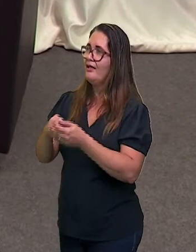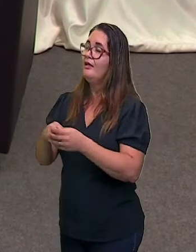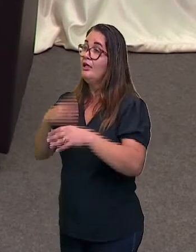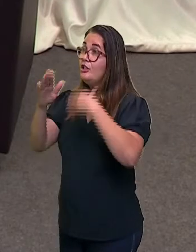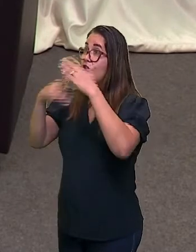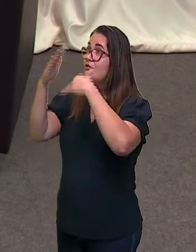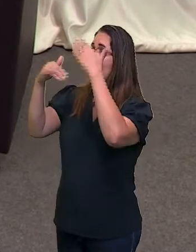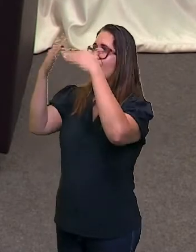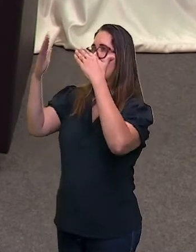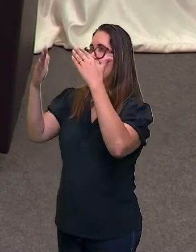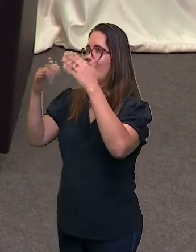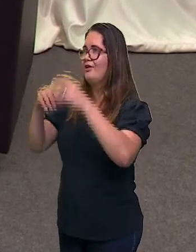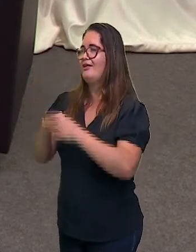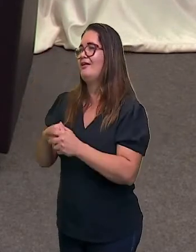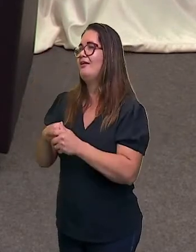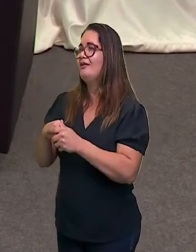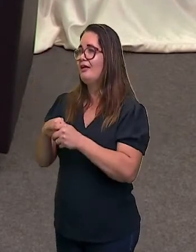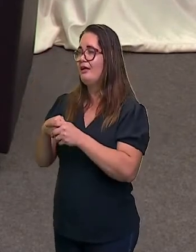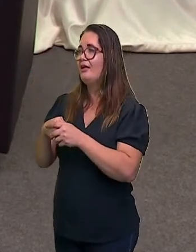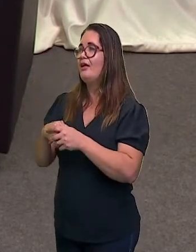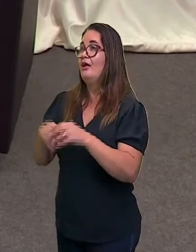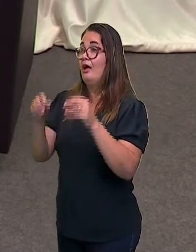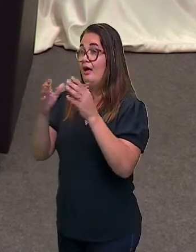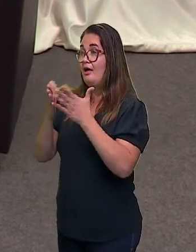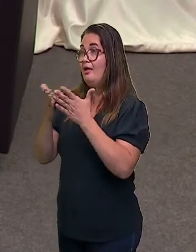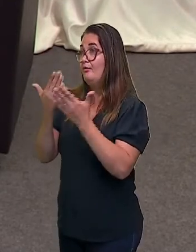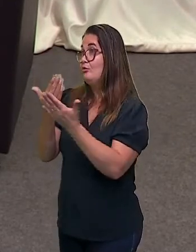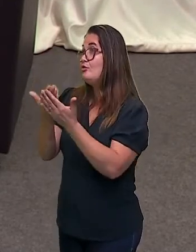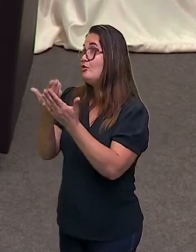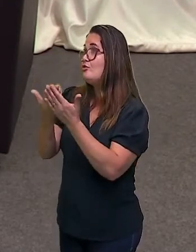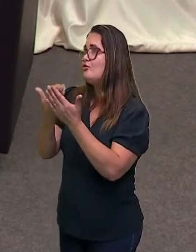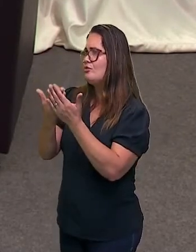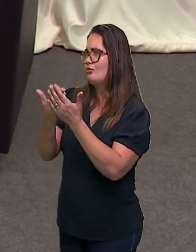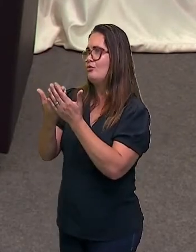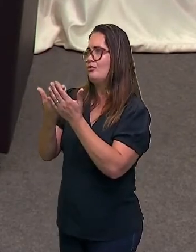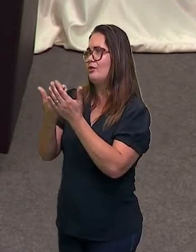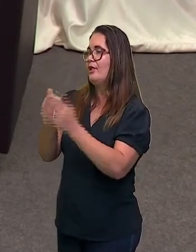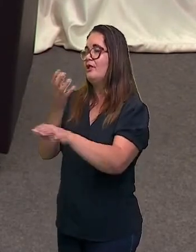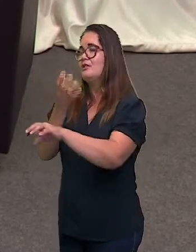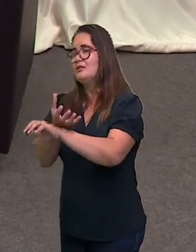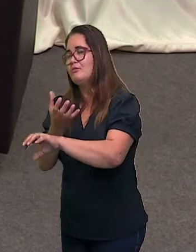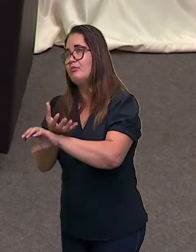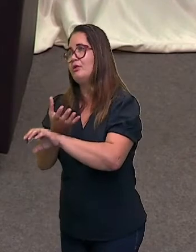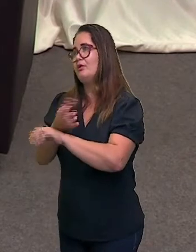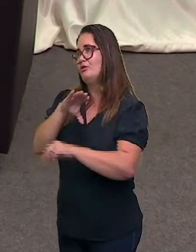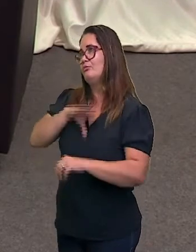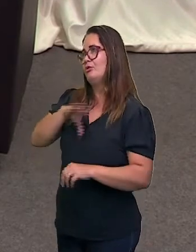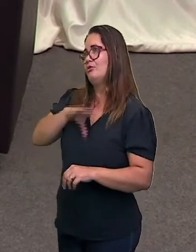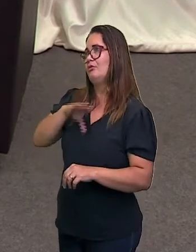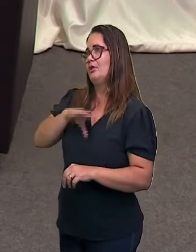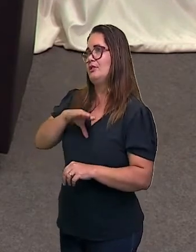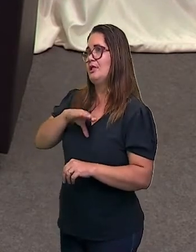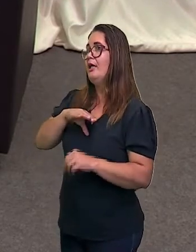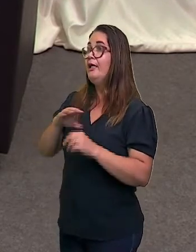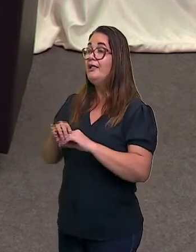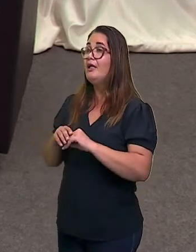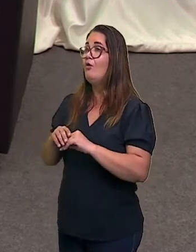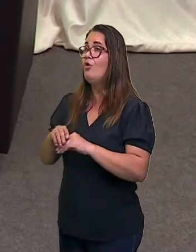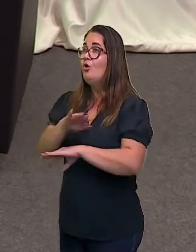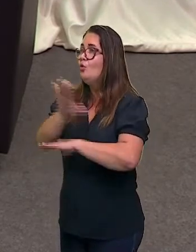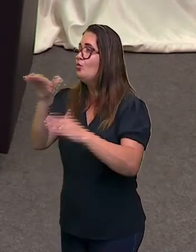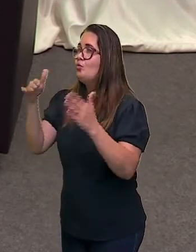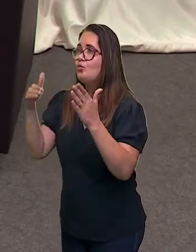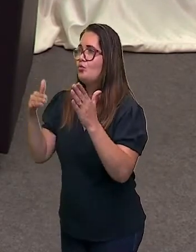o meme, que a gente trabalhou muito, os GIFs. Então, assim, isso me ajudou muito e eu tive que